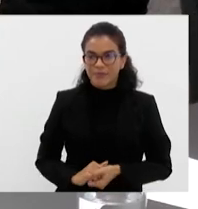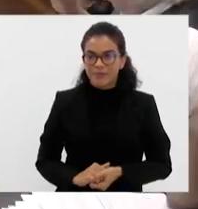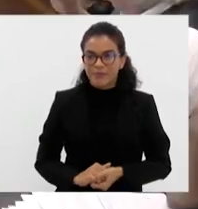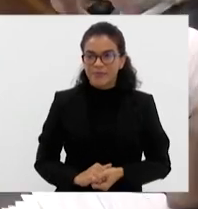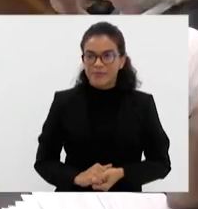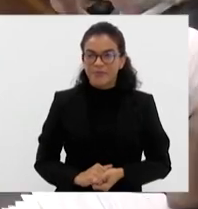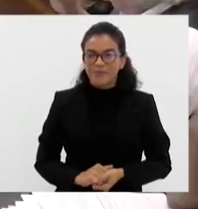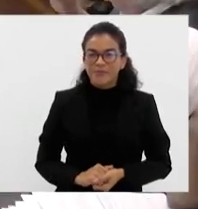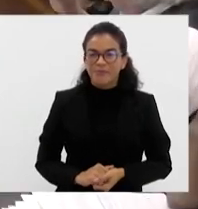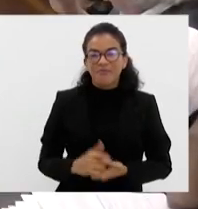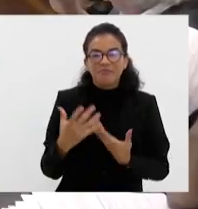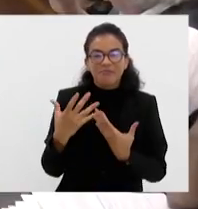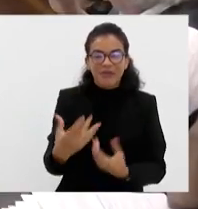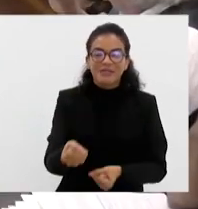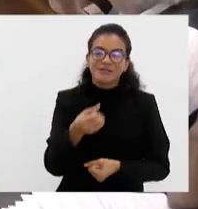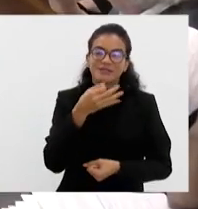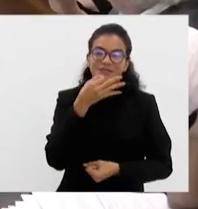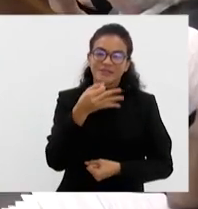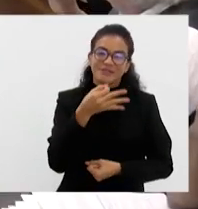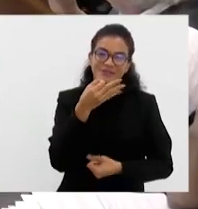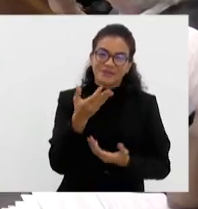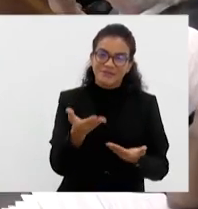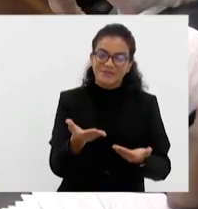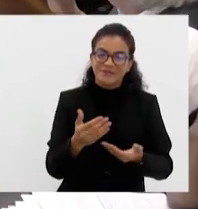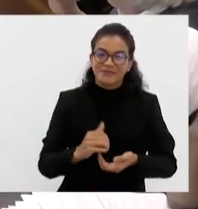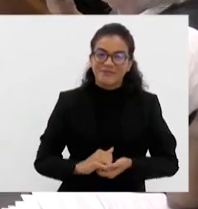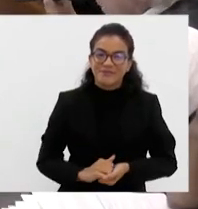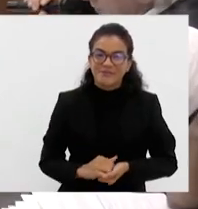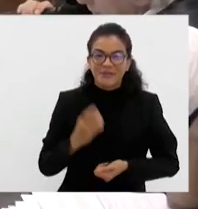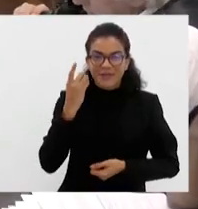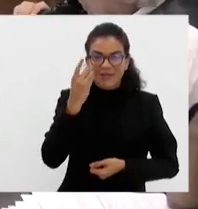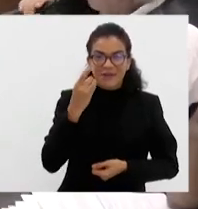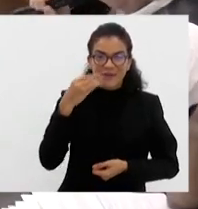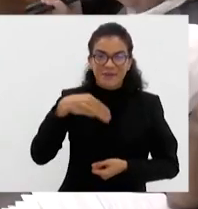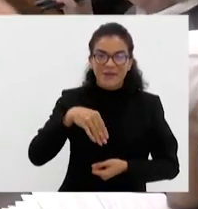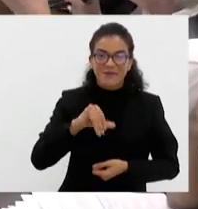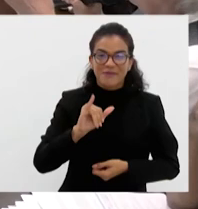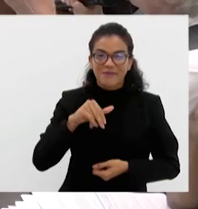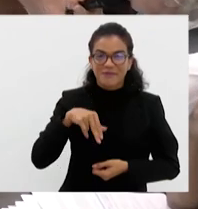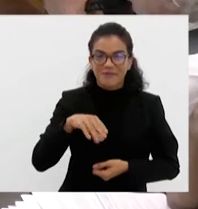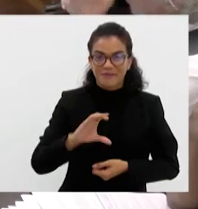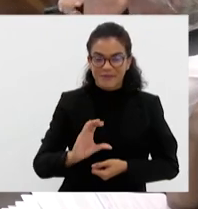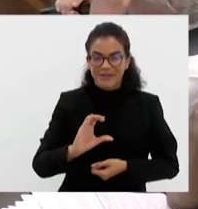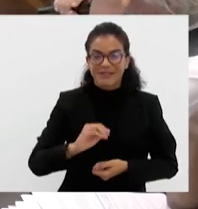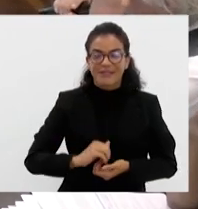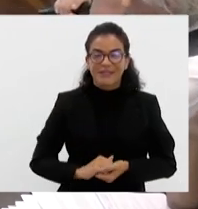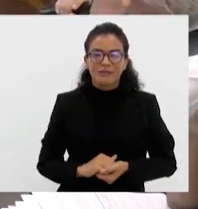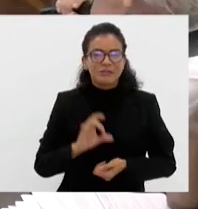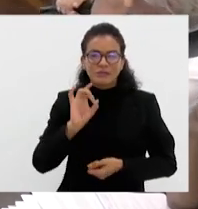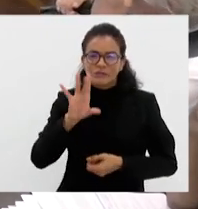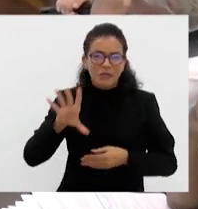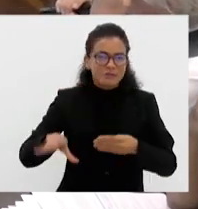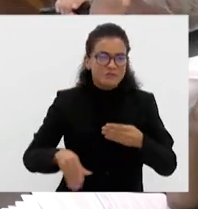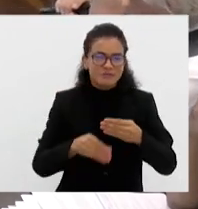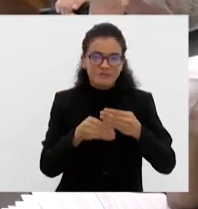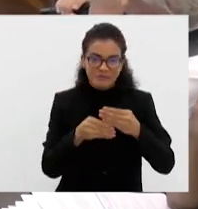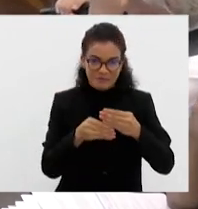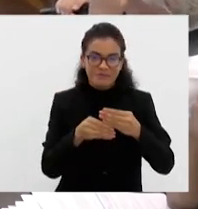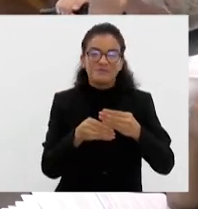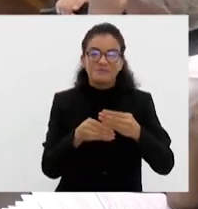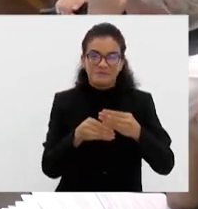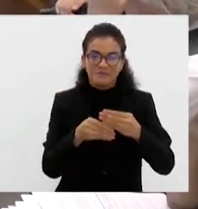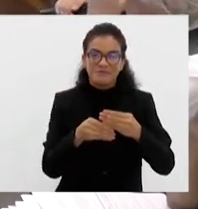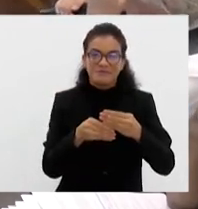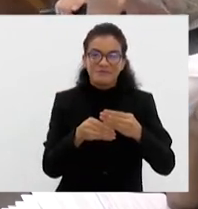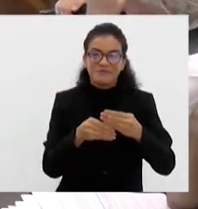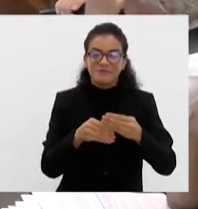Presidente. Fica aqui, acato a sugestão de Vossa Excelência. Deputado Mink. Era só complementando o ponto